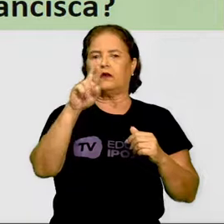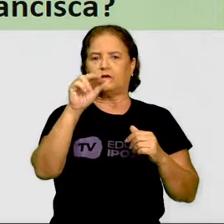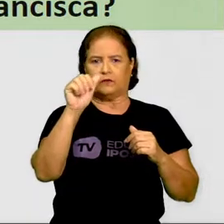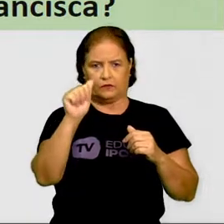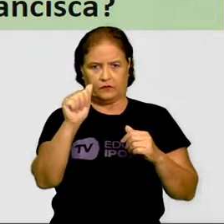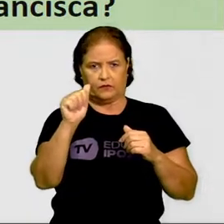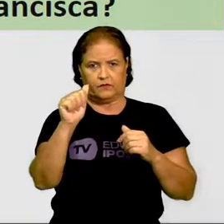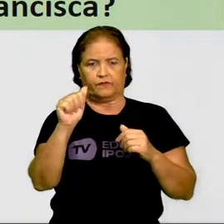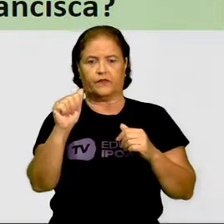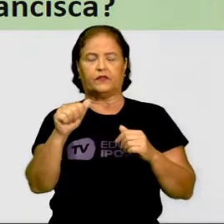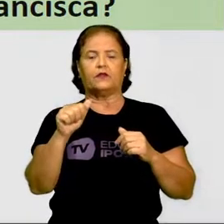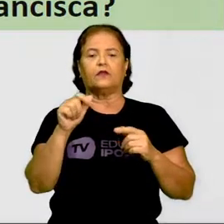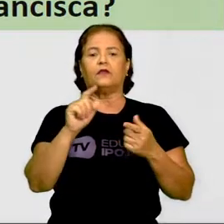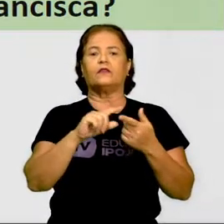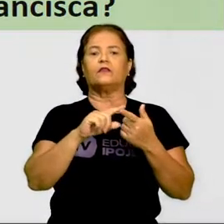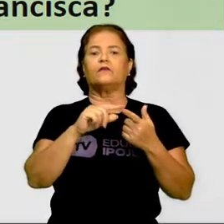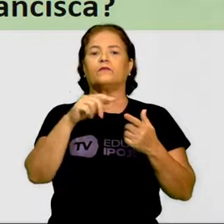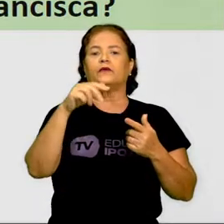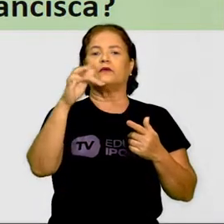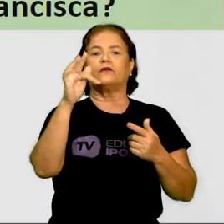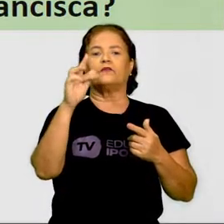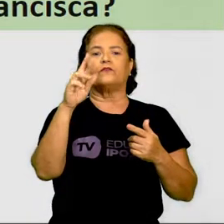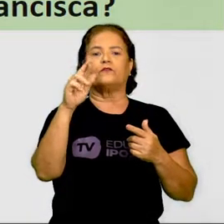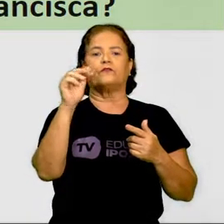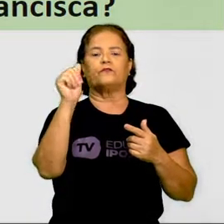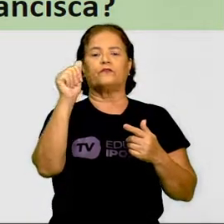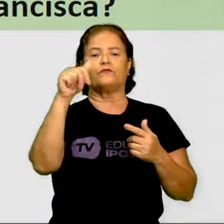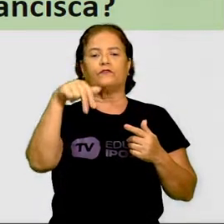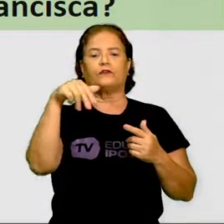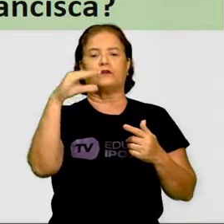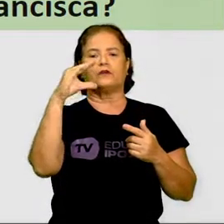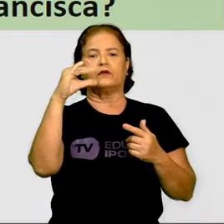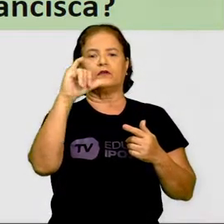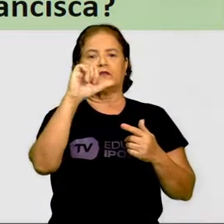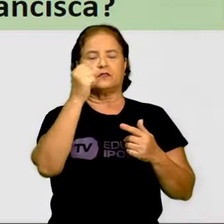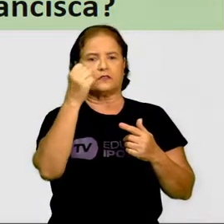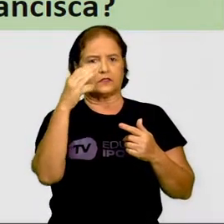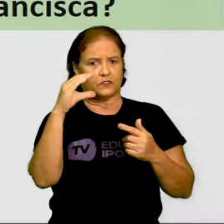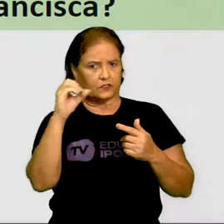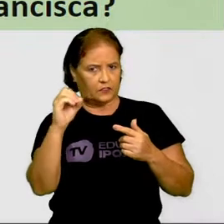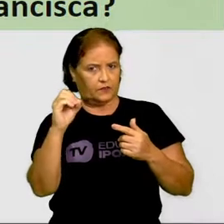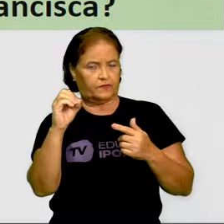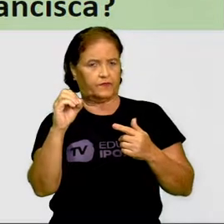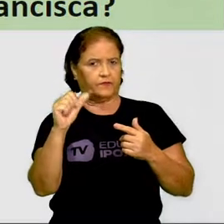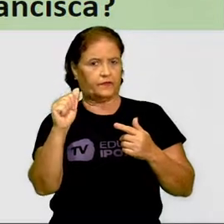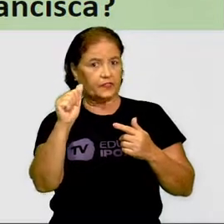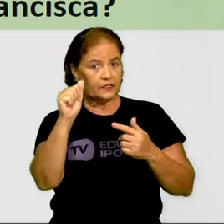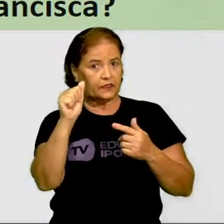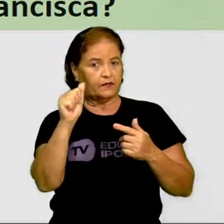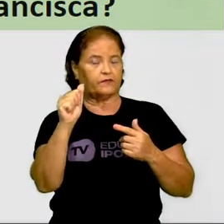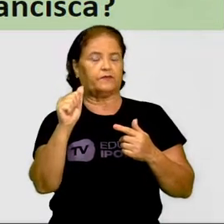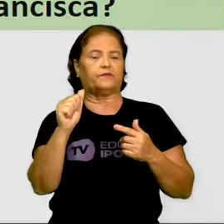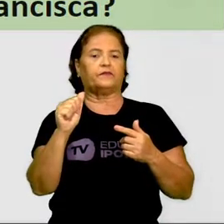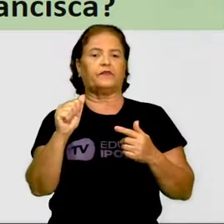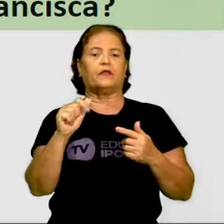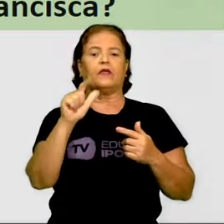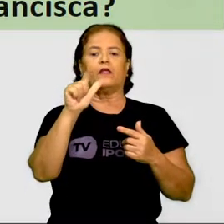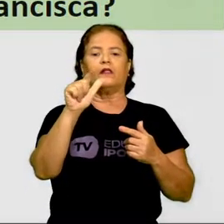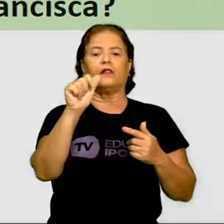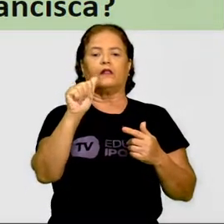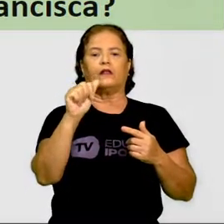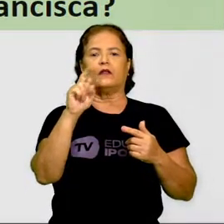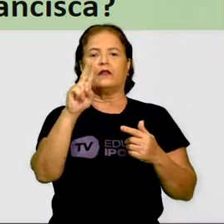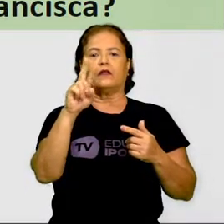Francisca. Observem com bastante atenção essas duas crianças, Laura e Francisca. Laura